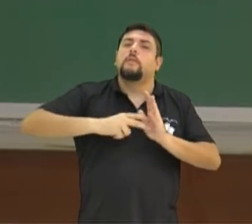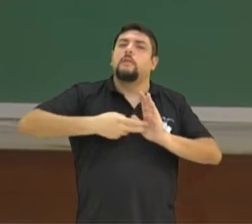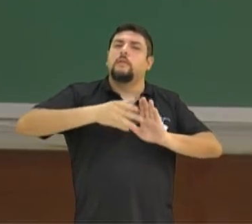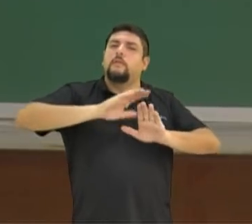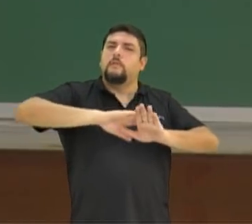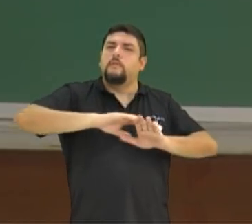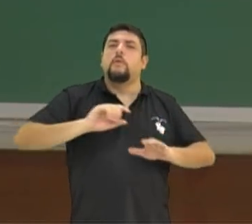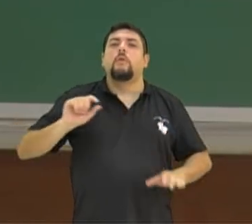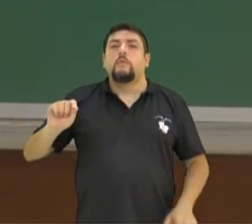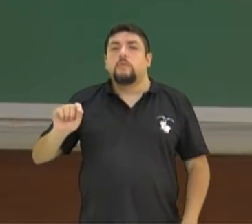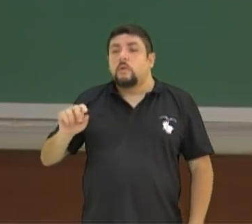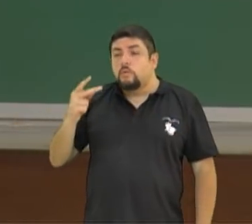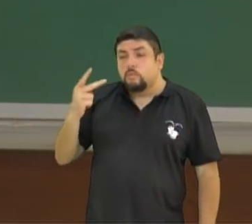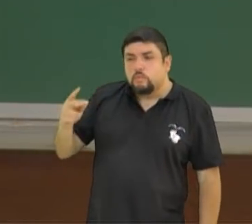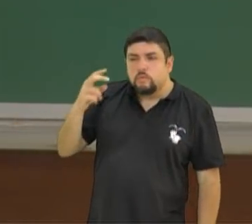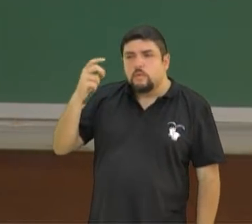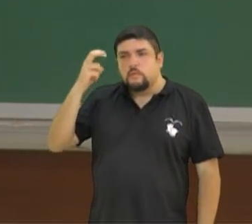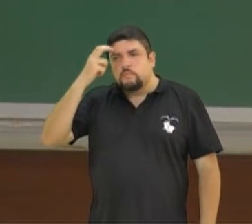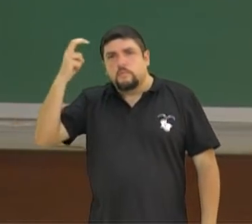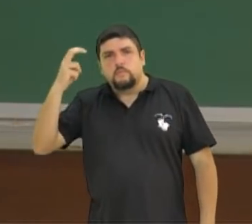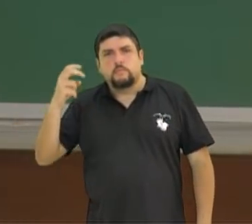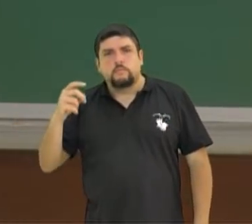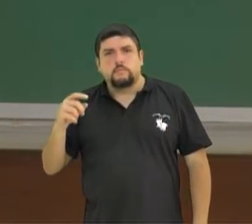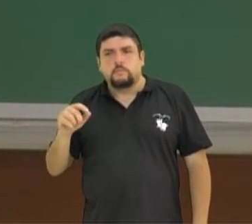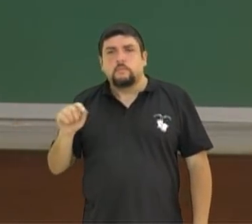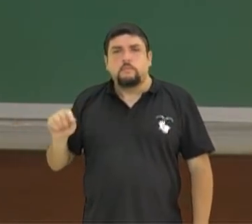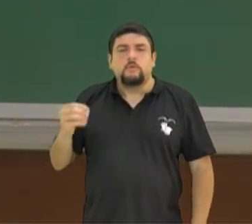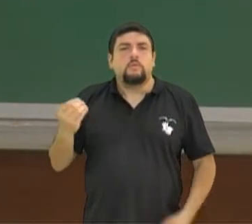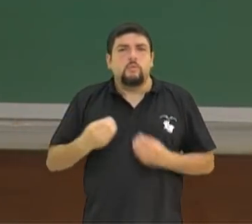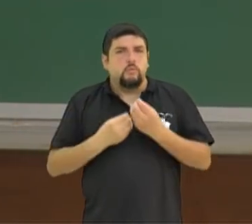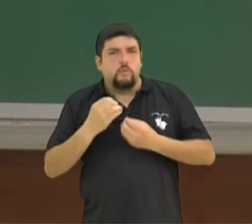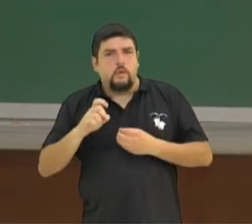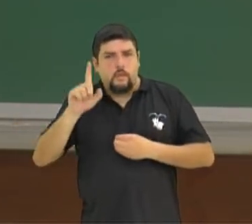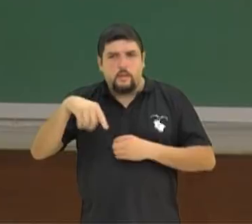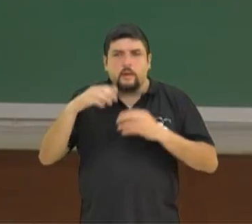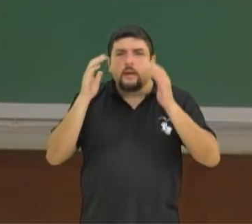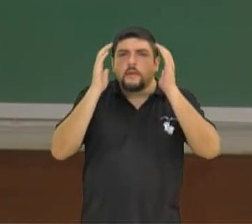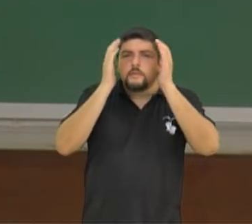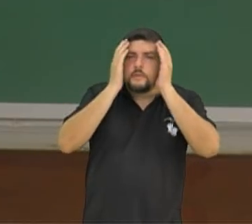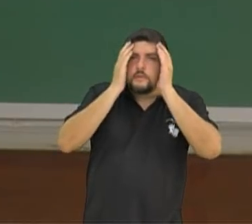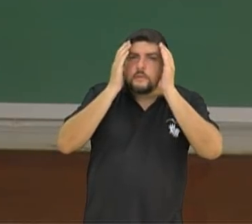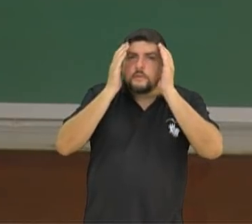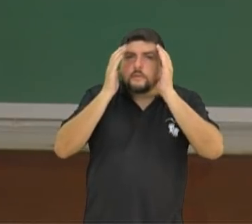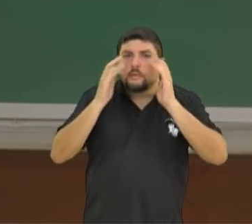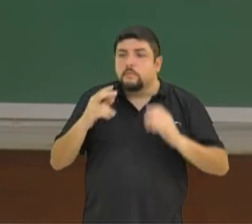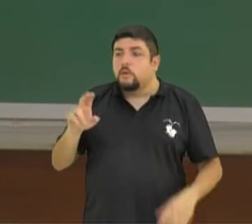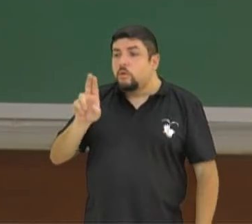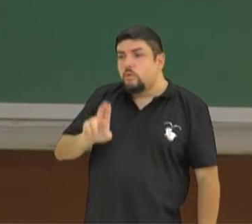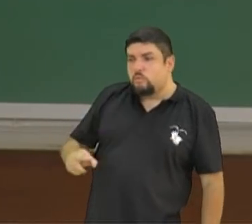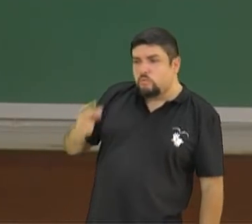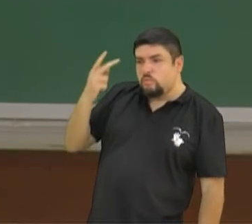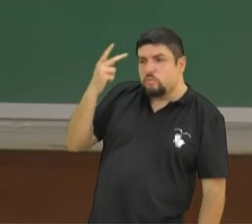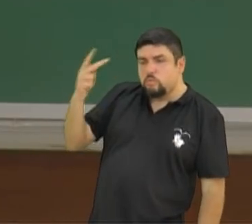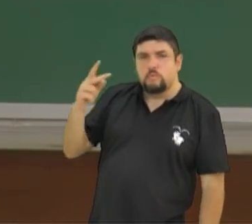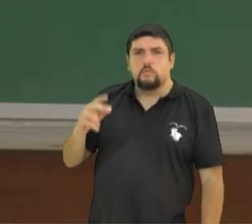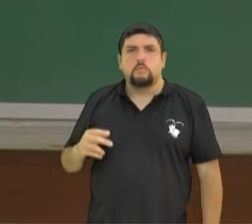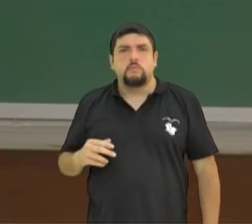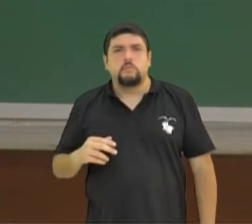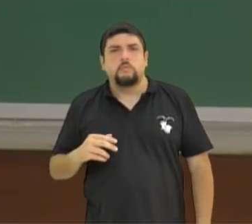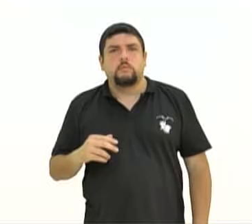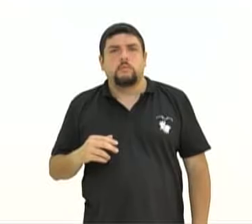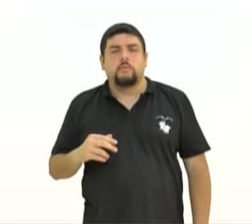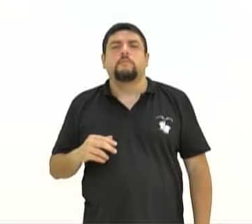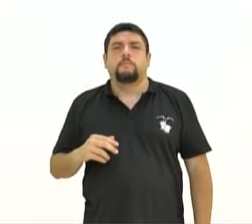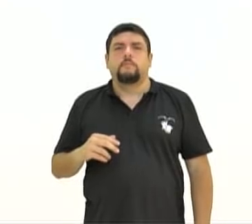de parte pelo todo. Então, metonímia novamente, certo? Para poder não confundir. Né? Também temos casos